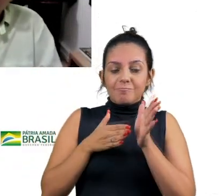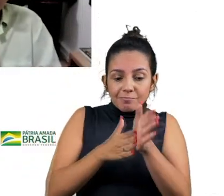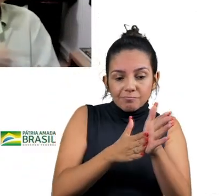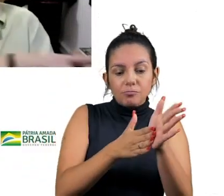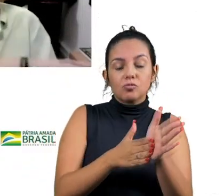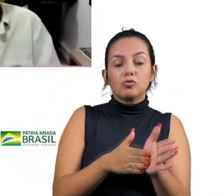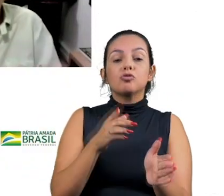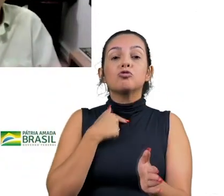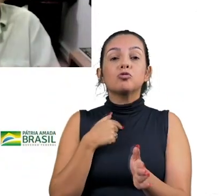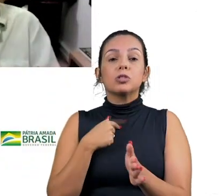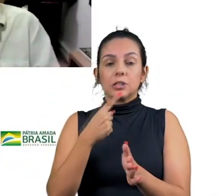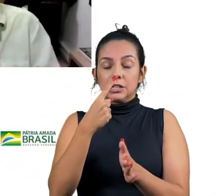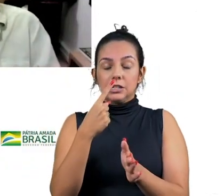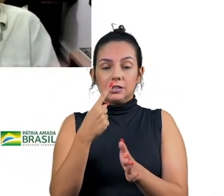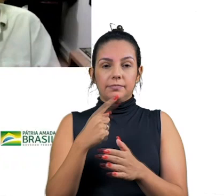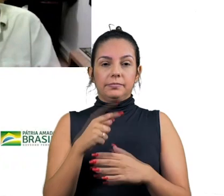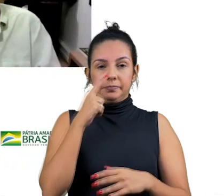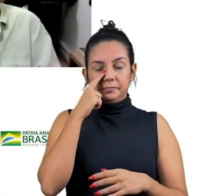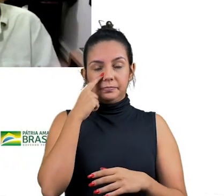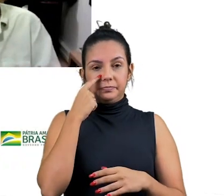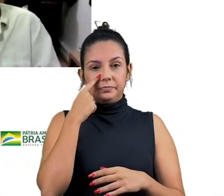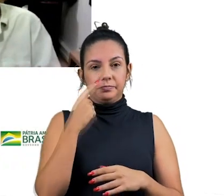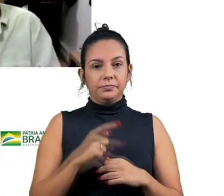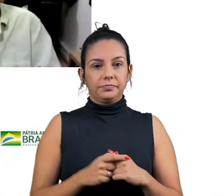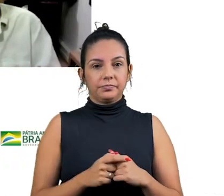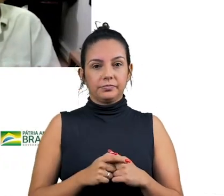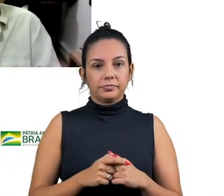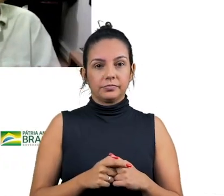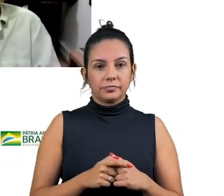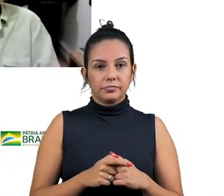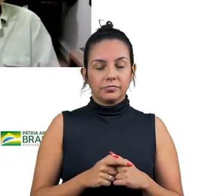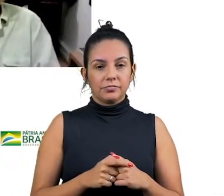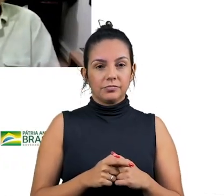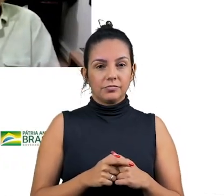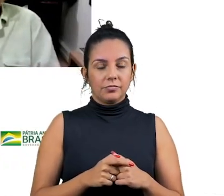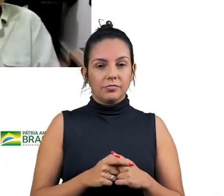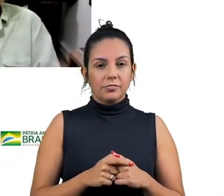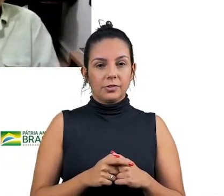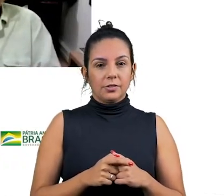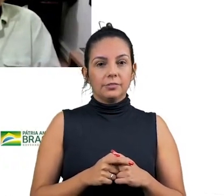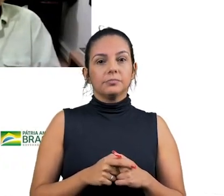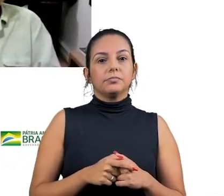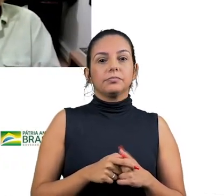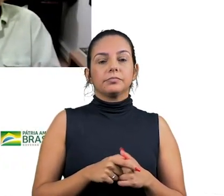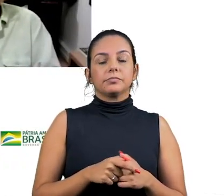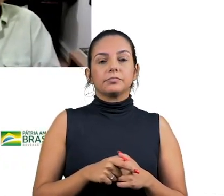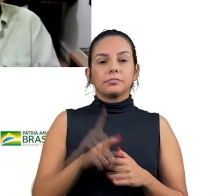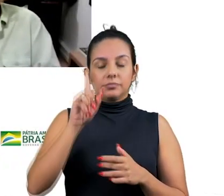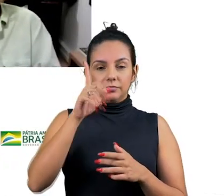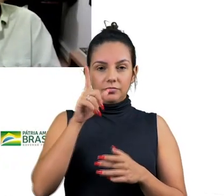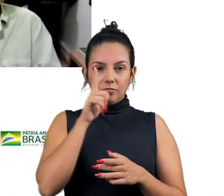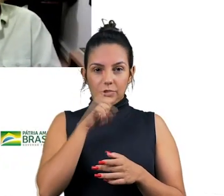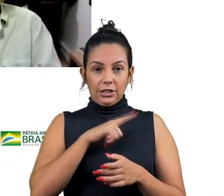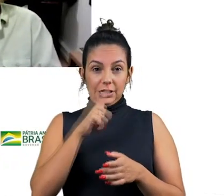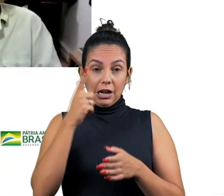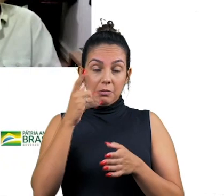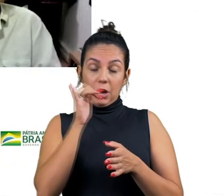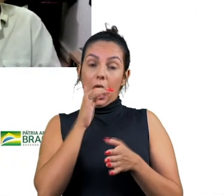Um cara anti-imigrante não consegue o voto da maioria dos asiáticos. A não ser aquele que já está fixado